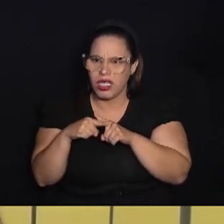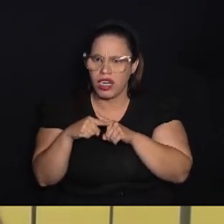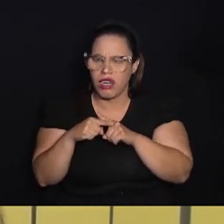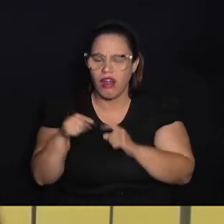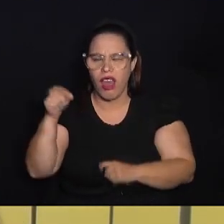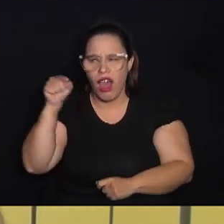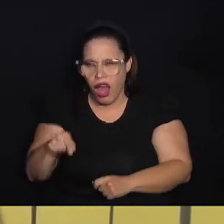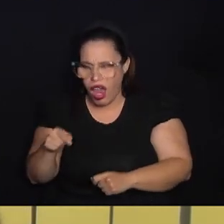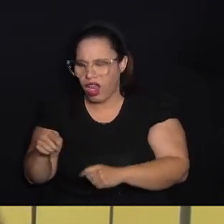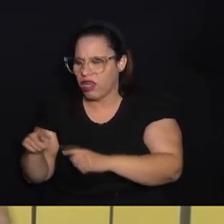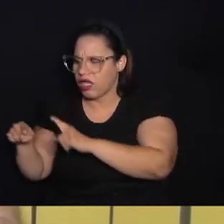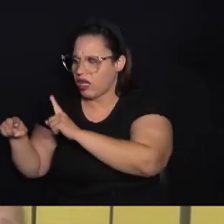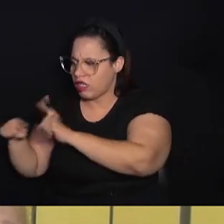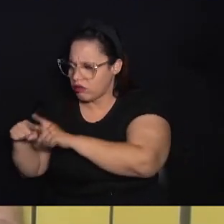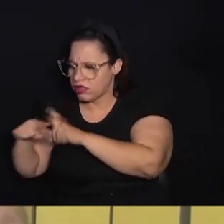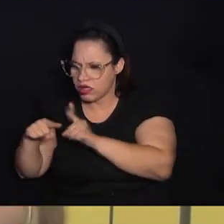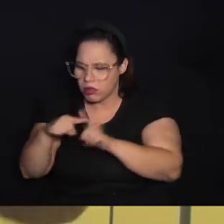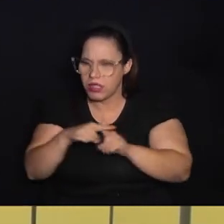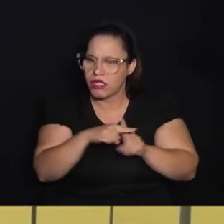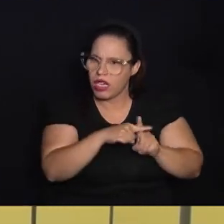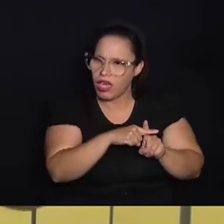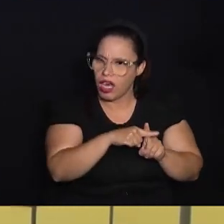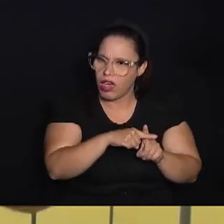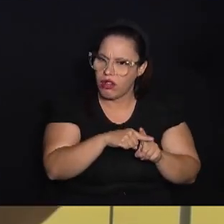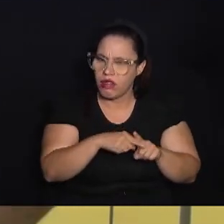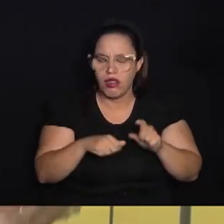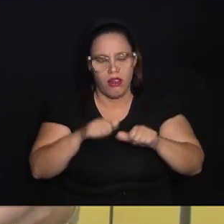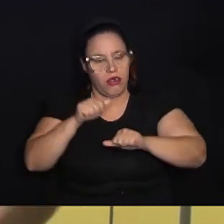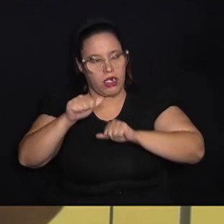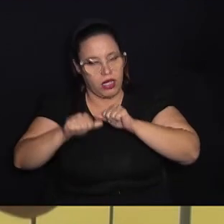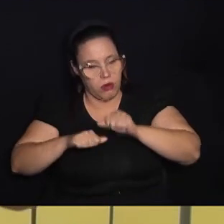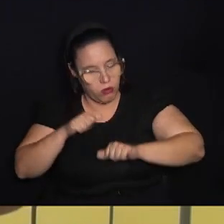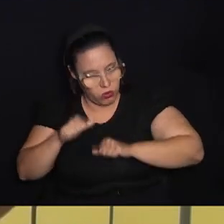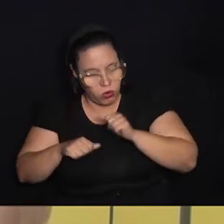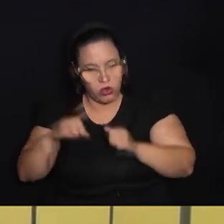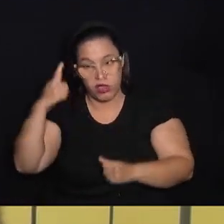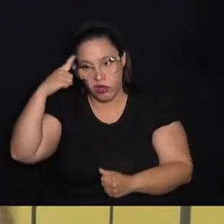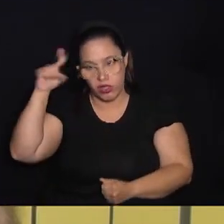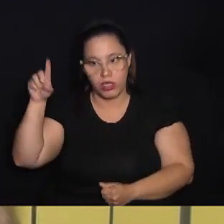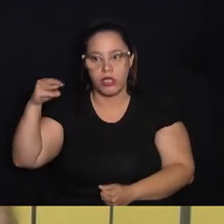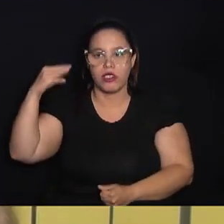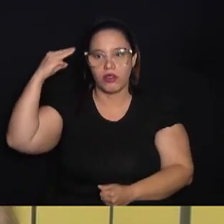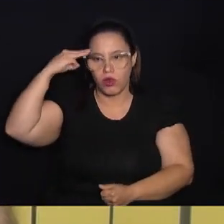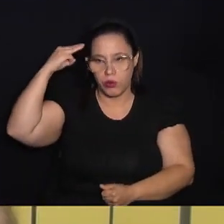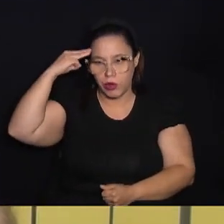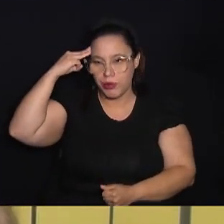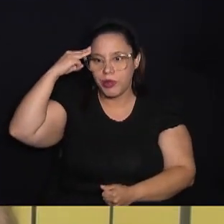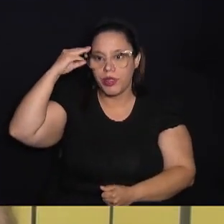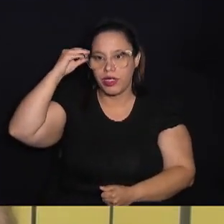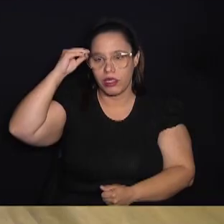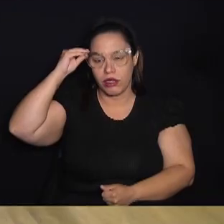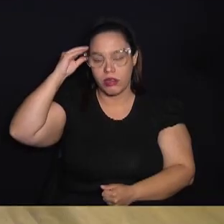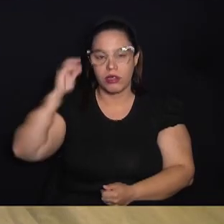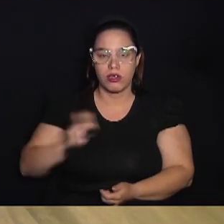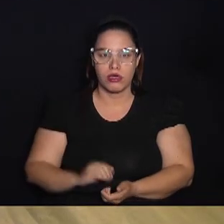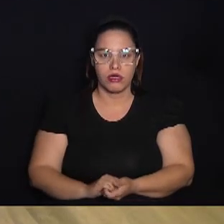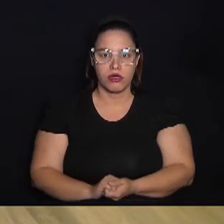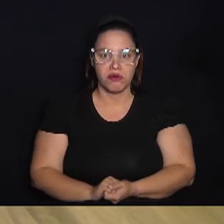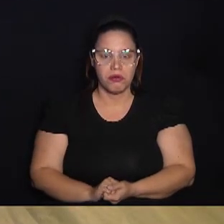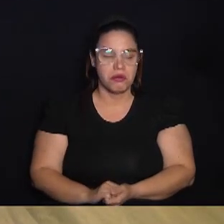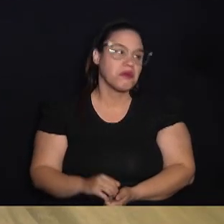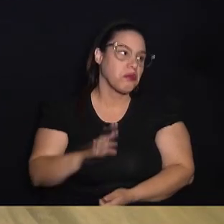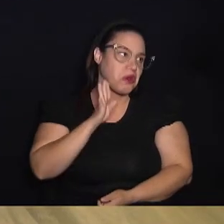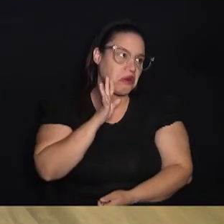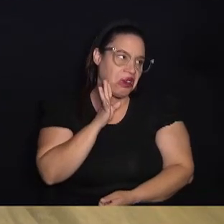cemitério Isso muda seu cotidiano você energiza aquele lugar com a memória O interessante é a